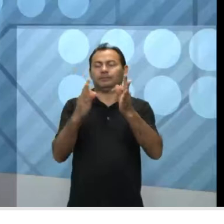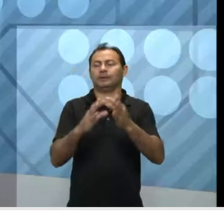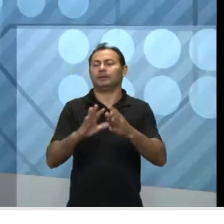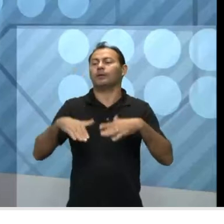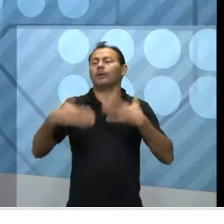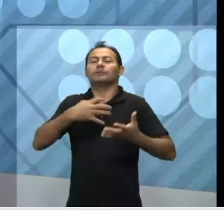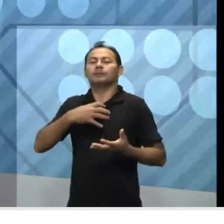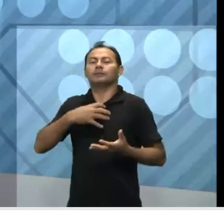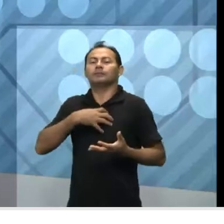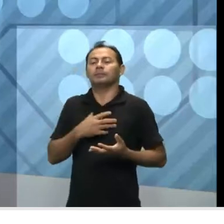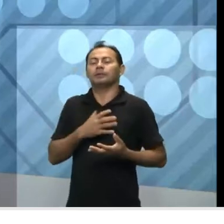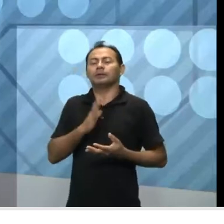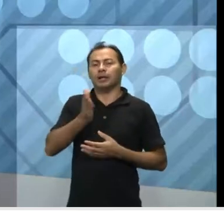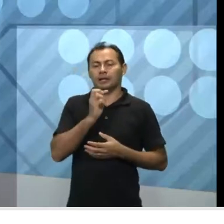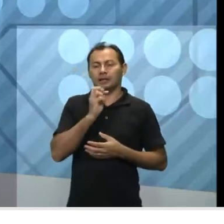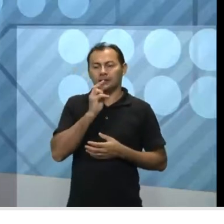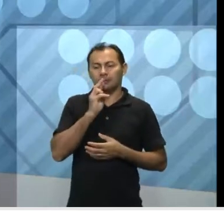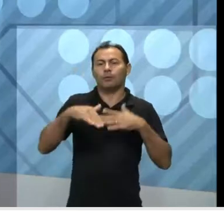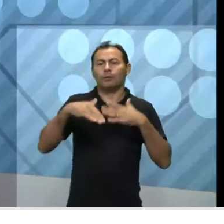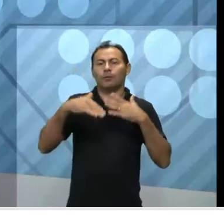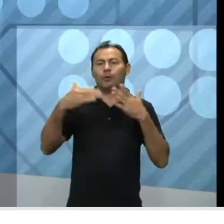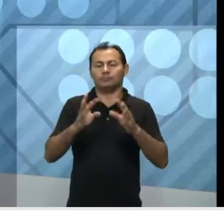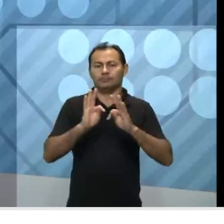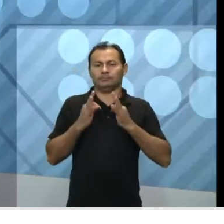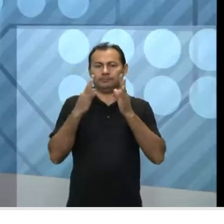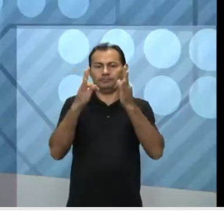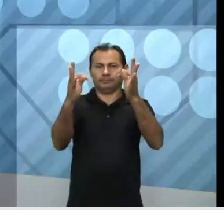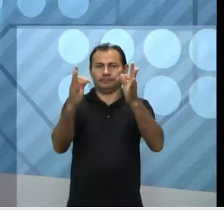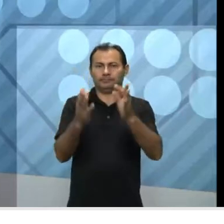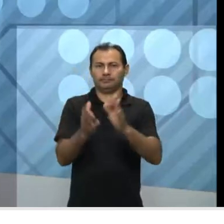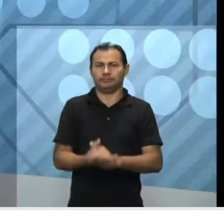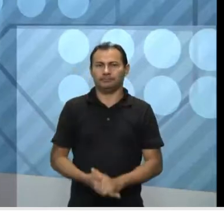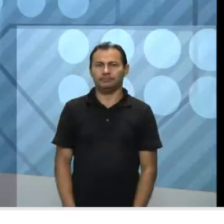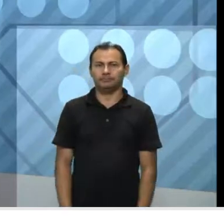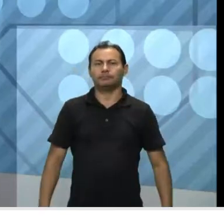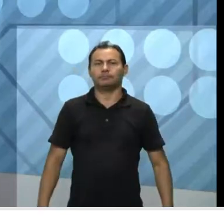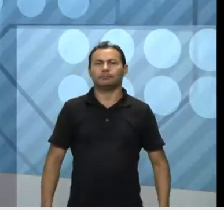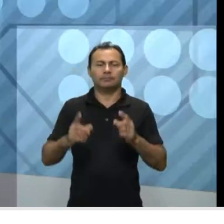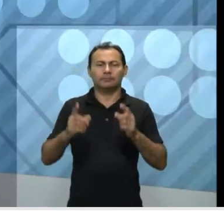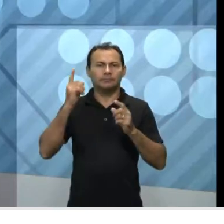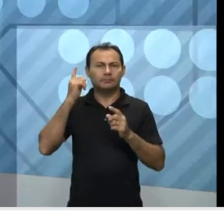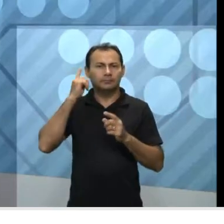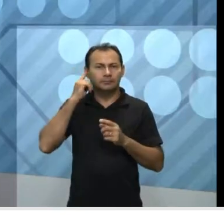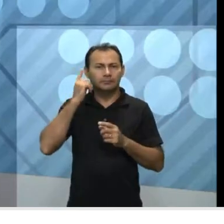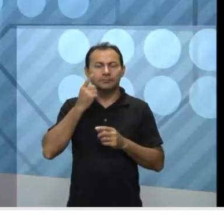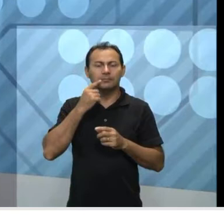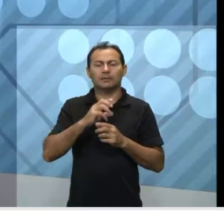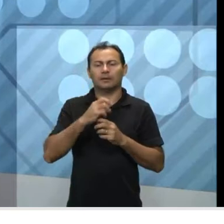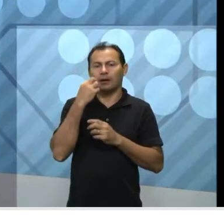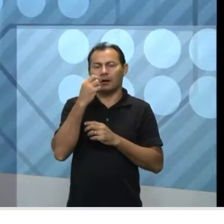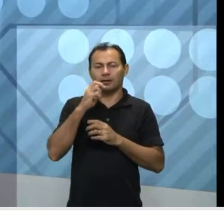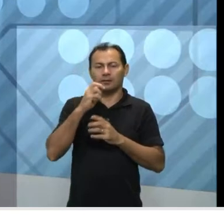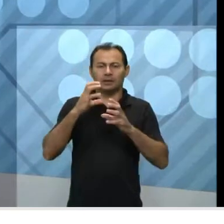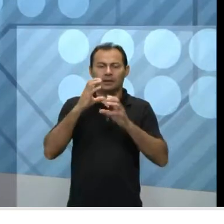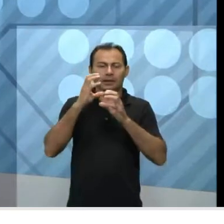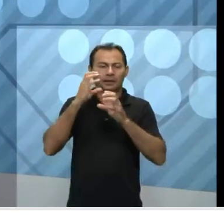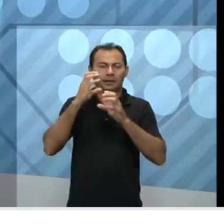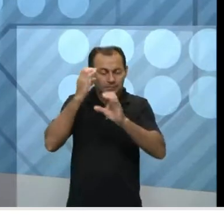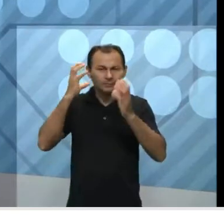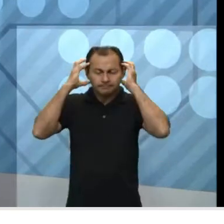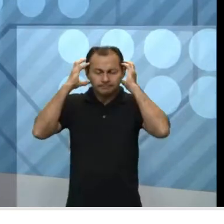as tecnologias aí, né? Aparelhos auditivos, exames audiológicos, terapia para reabilitar o